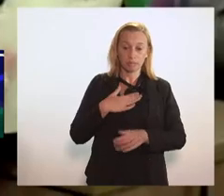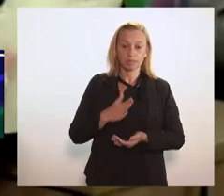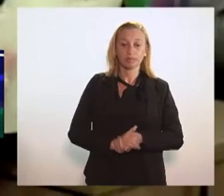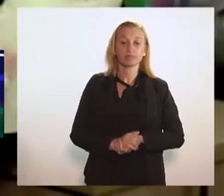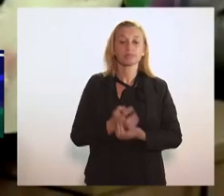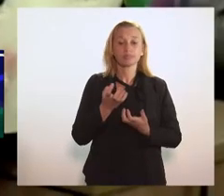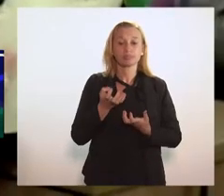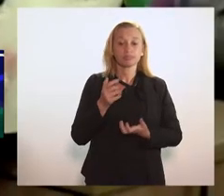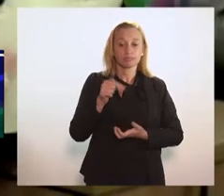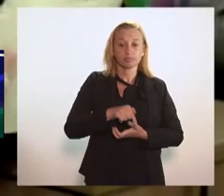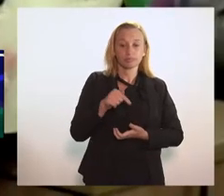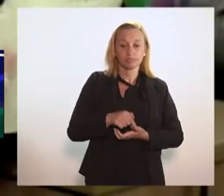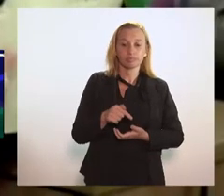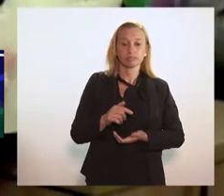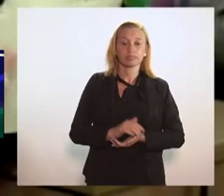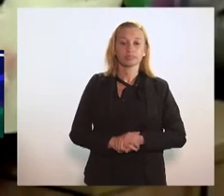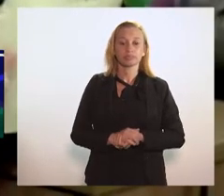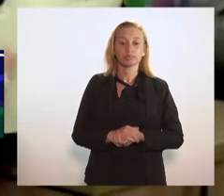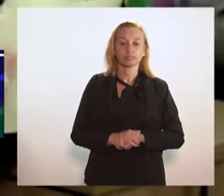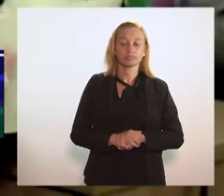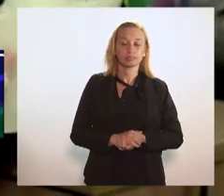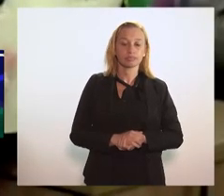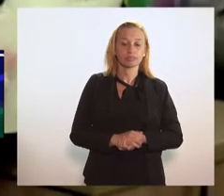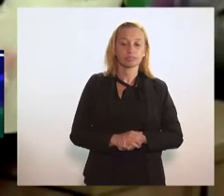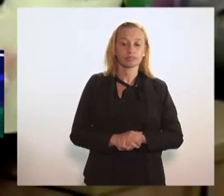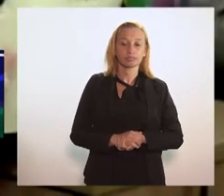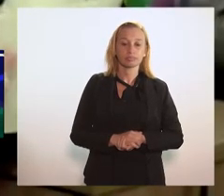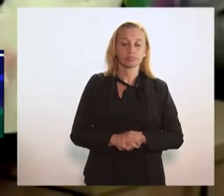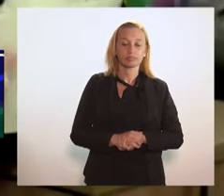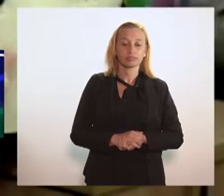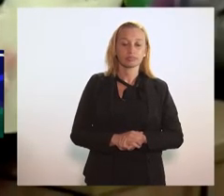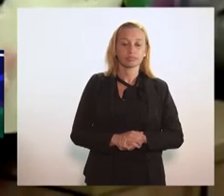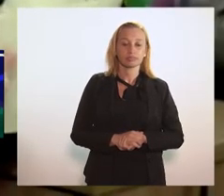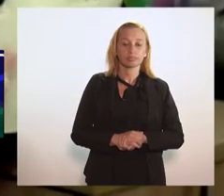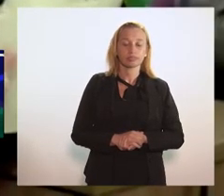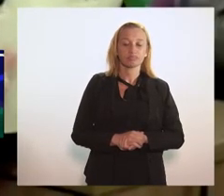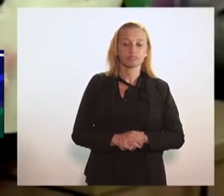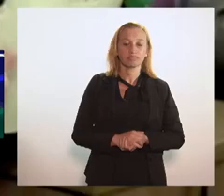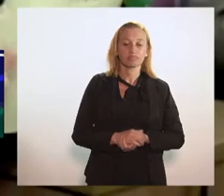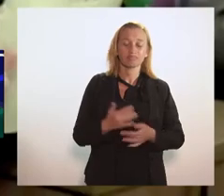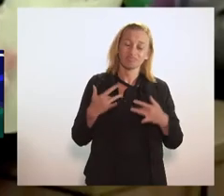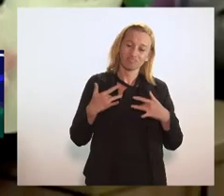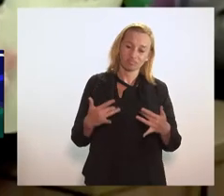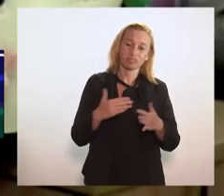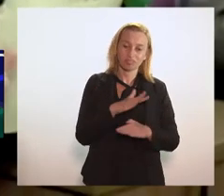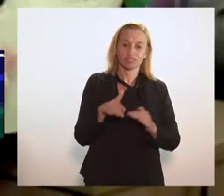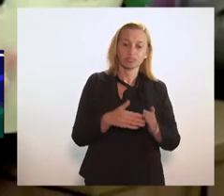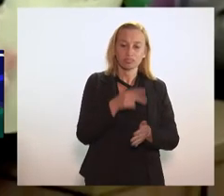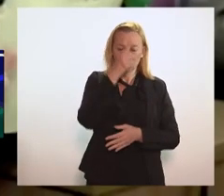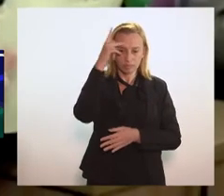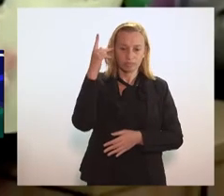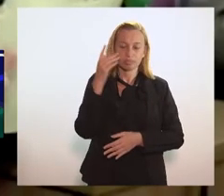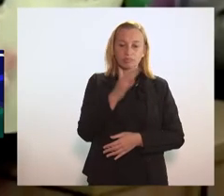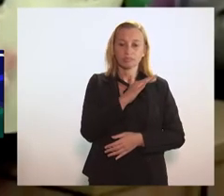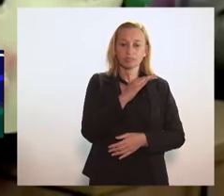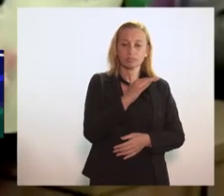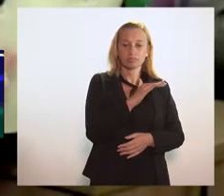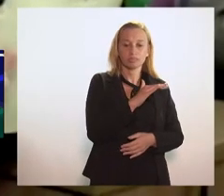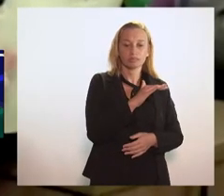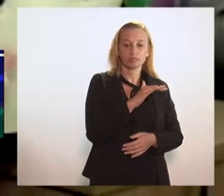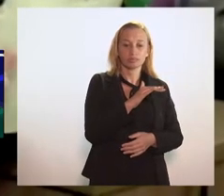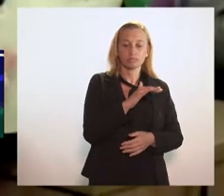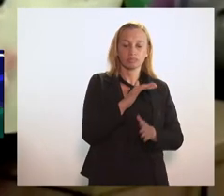Eu queria aqui me solidarizar inicialmente com todas as vítimas do Covid e com todas